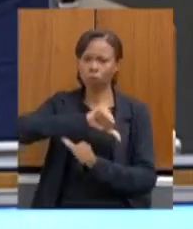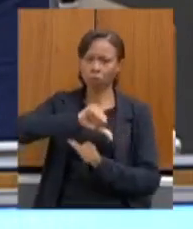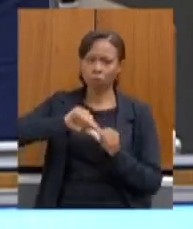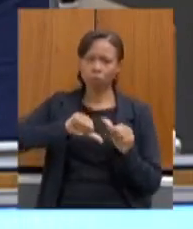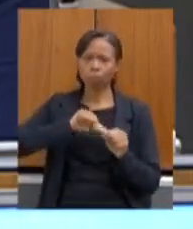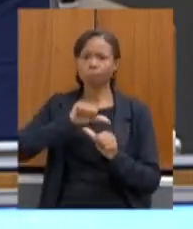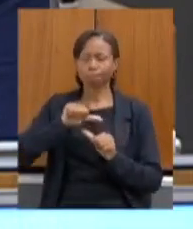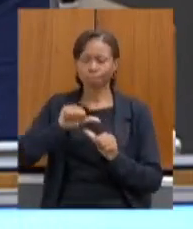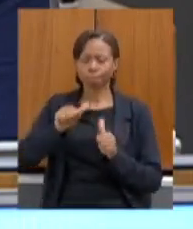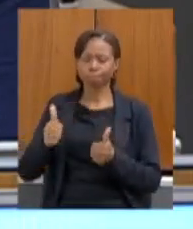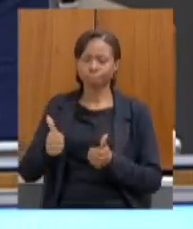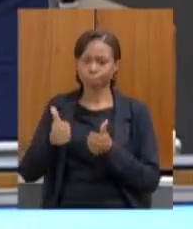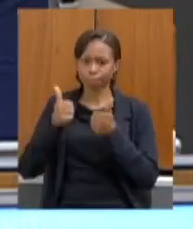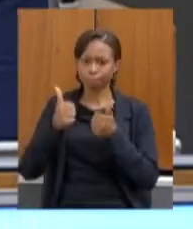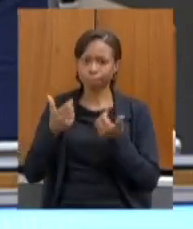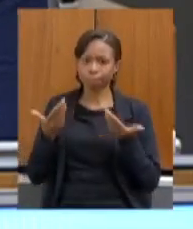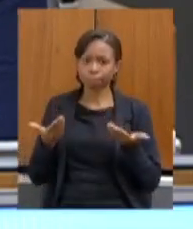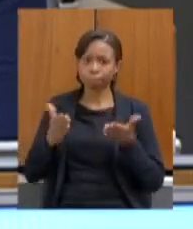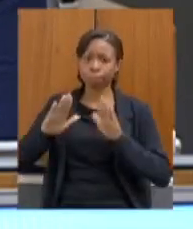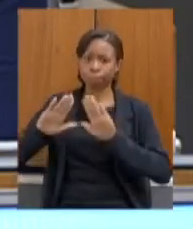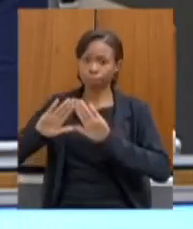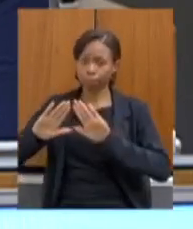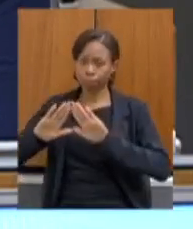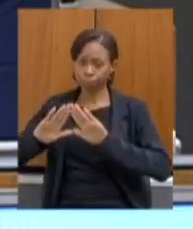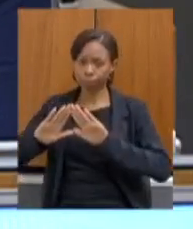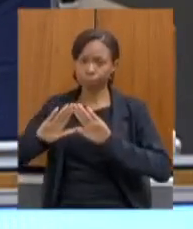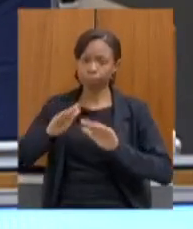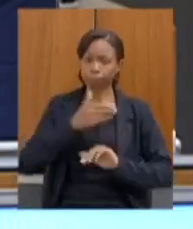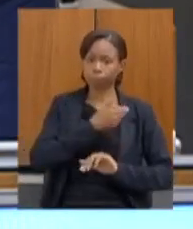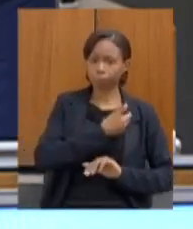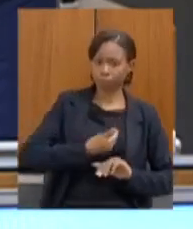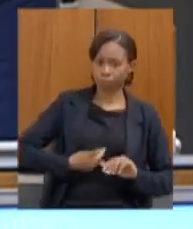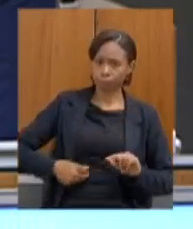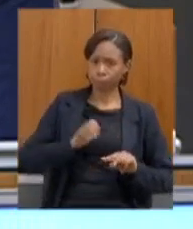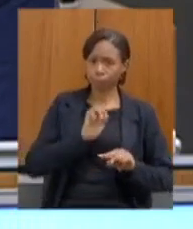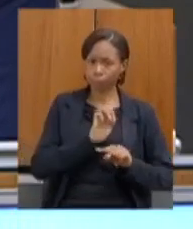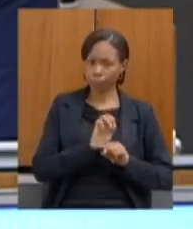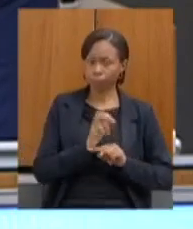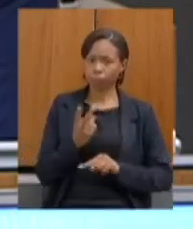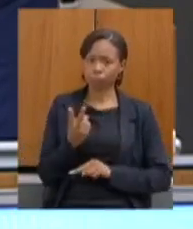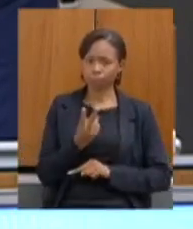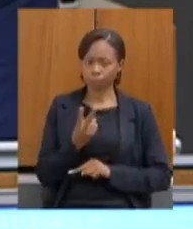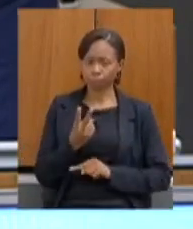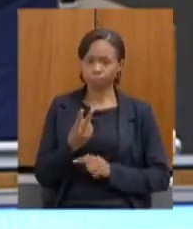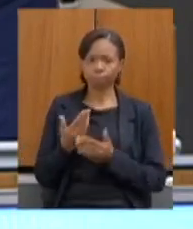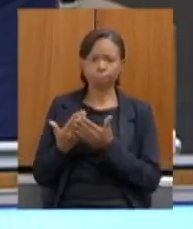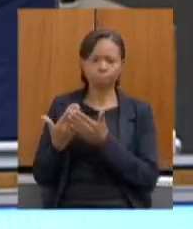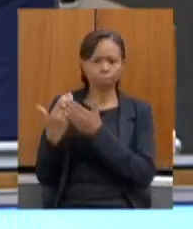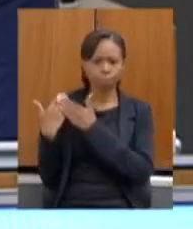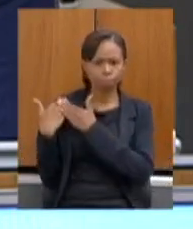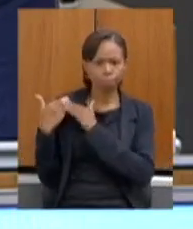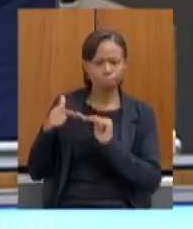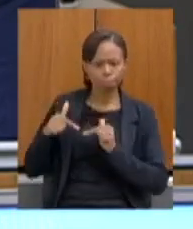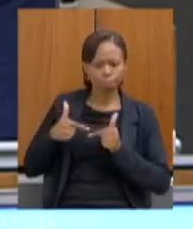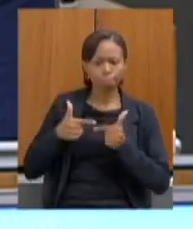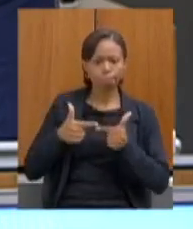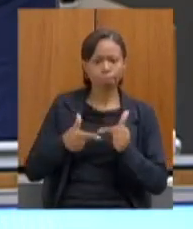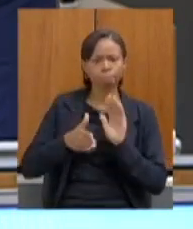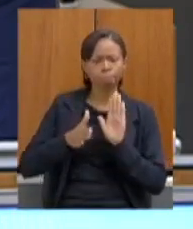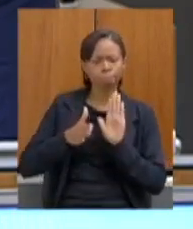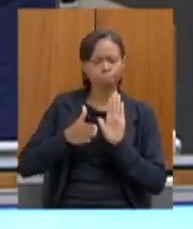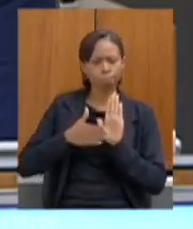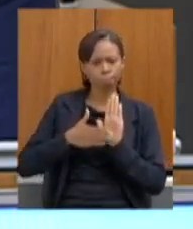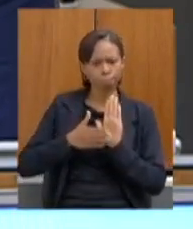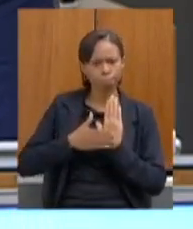encontra. Assembleia Legislativa, o governo estadual, ambos vêm fazendo sua parte, vêm entregando, dando respostas propositivas e